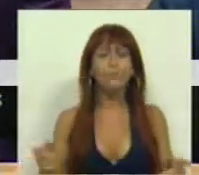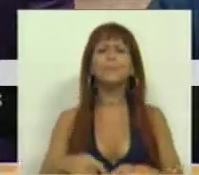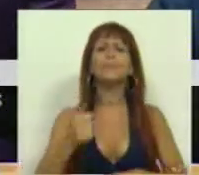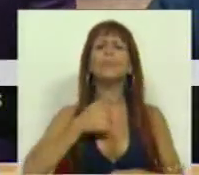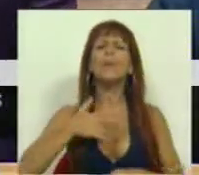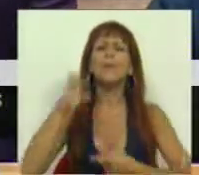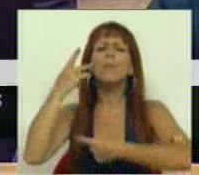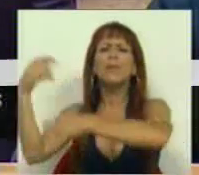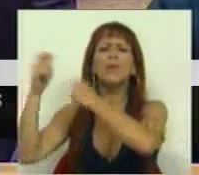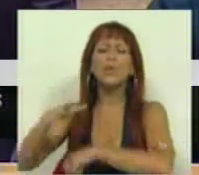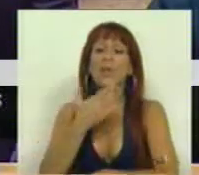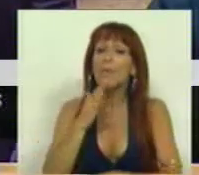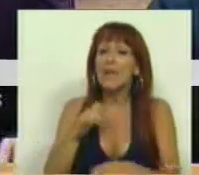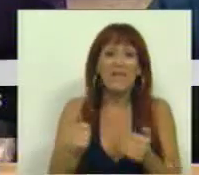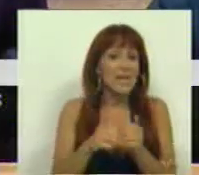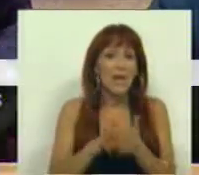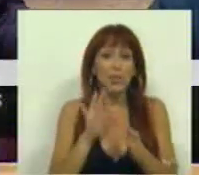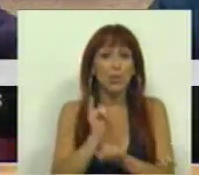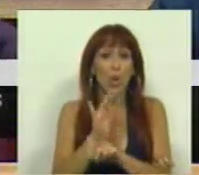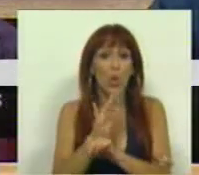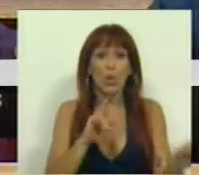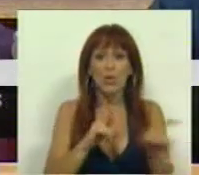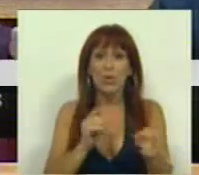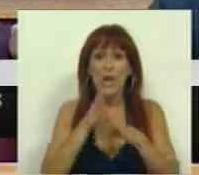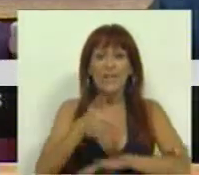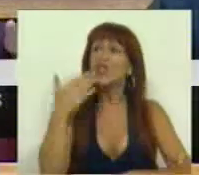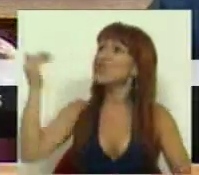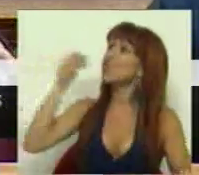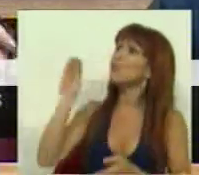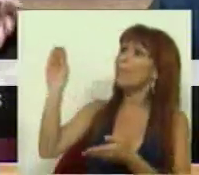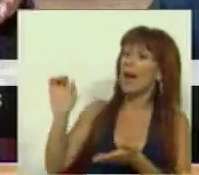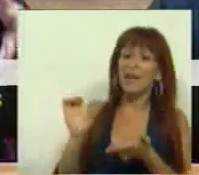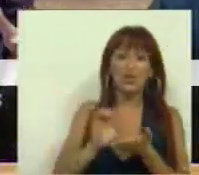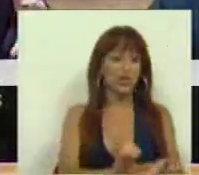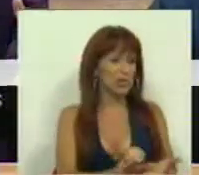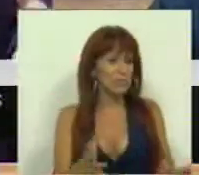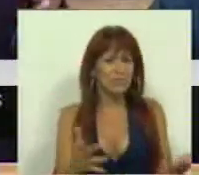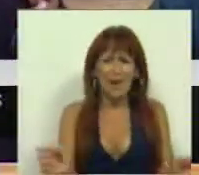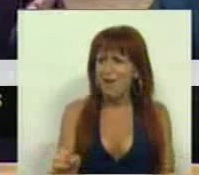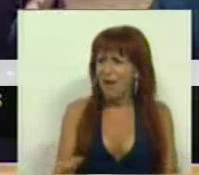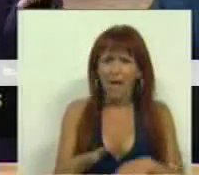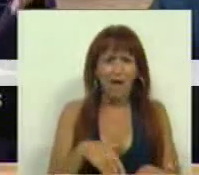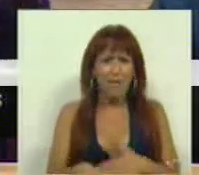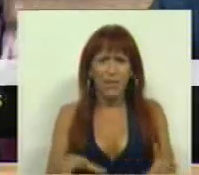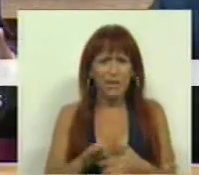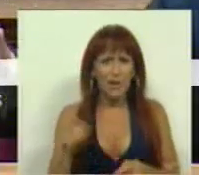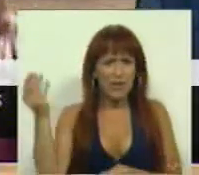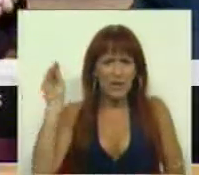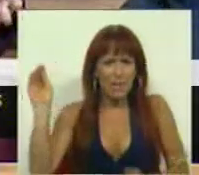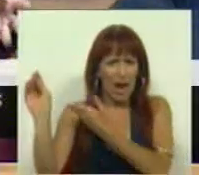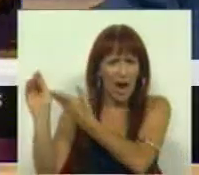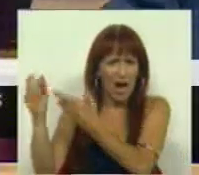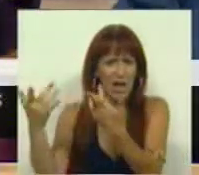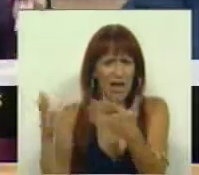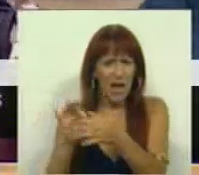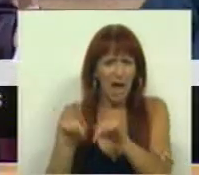empresas exportadoras dependem como todas as outras daquilo que é o acesso ao crédito e a verdade é que nada está a ser feito em relação à banca